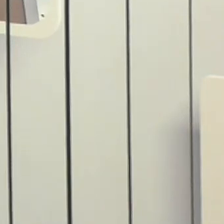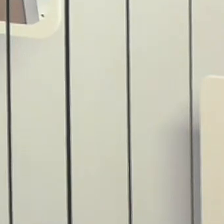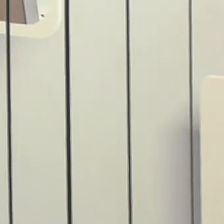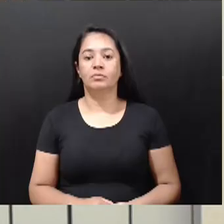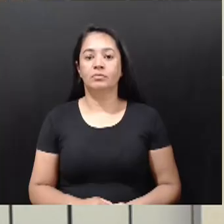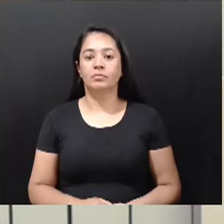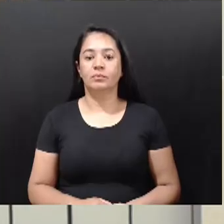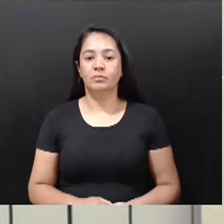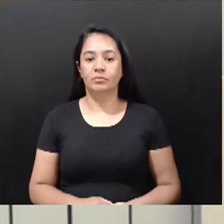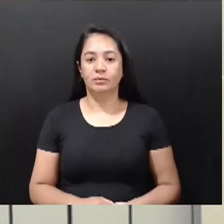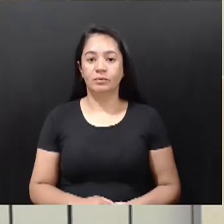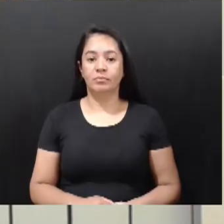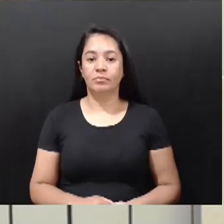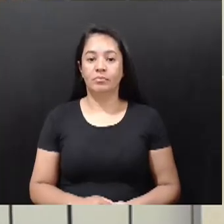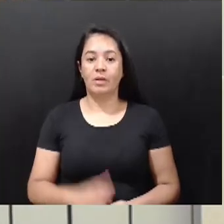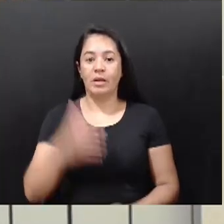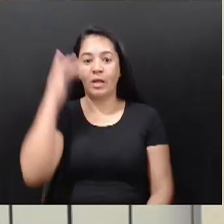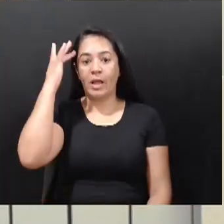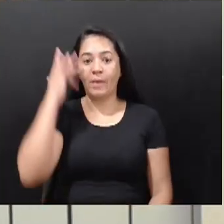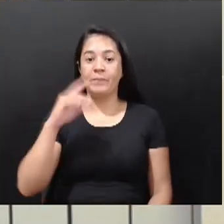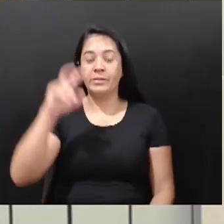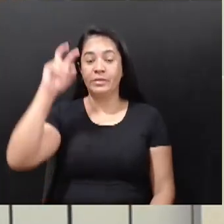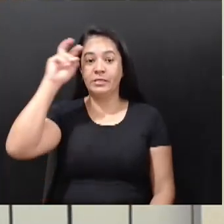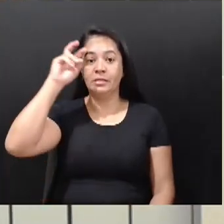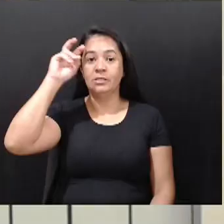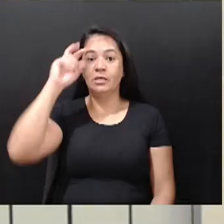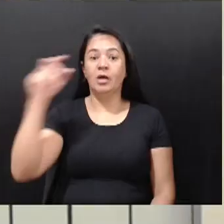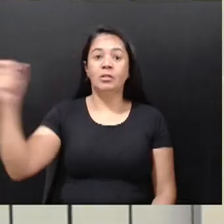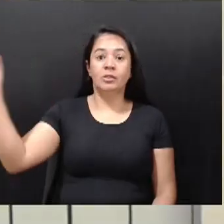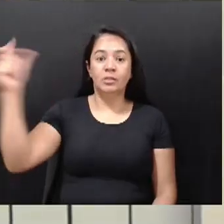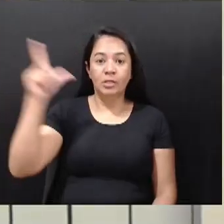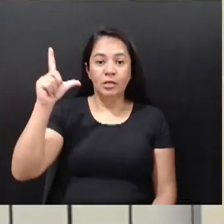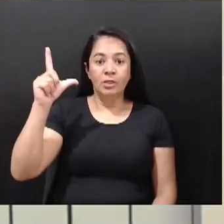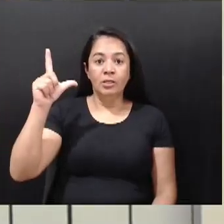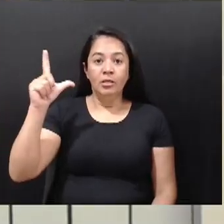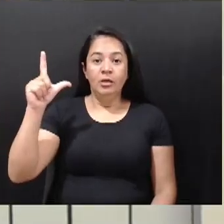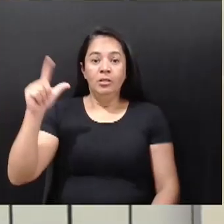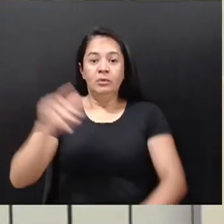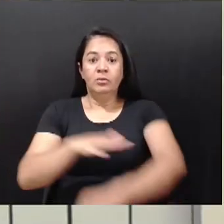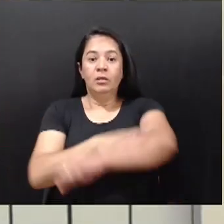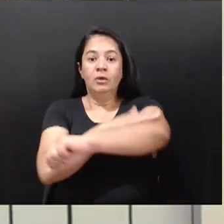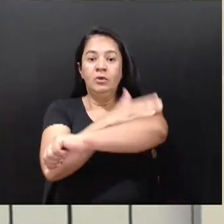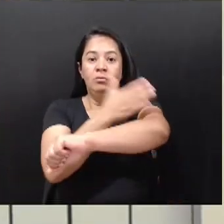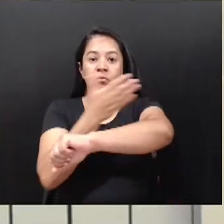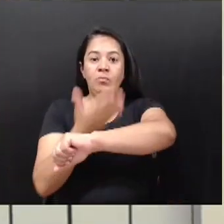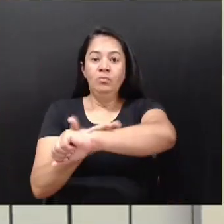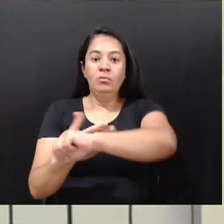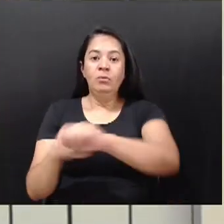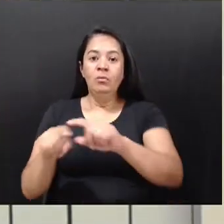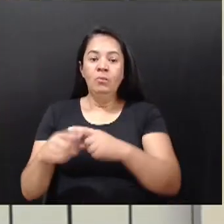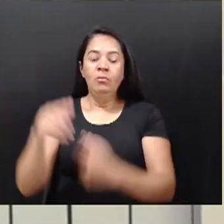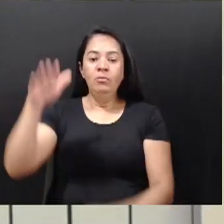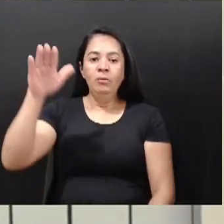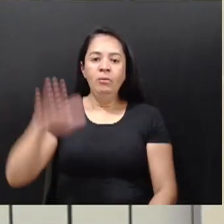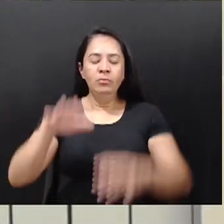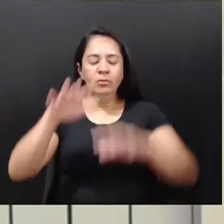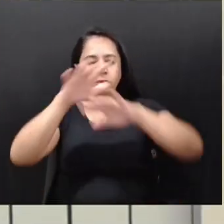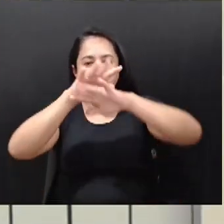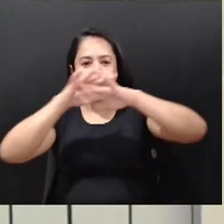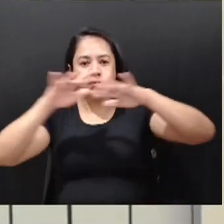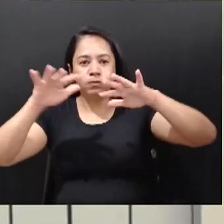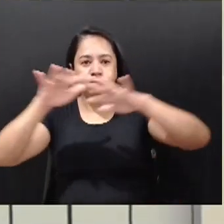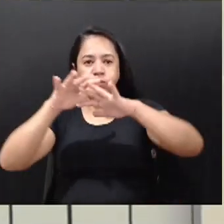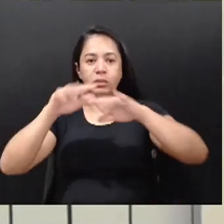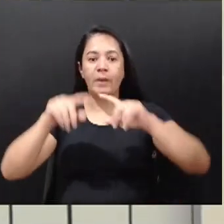Para amanhã, quinta-feira, o sol aparece durante todo o dia, à tarde a nebulosidade aumenta e existe até uma